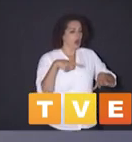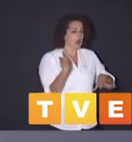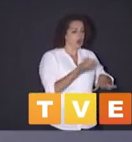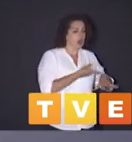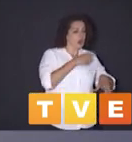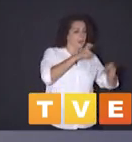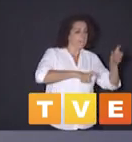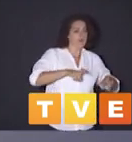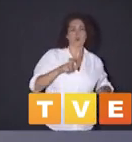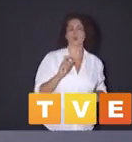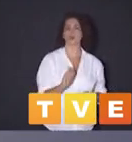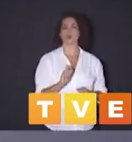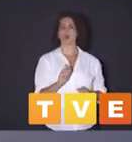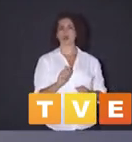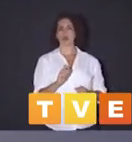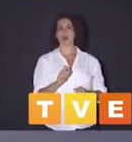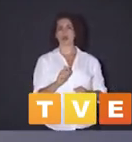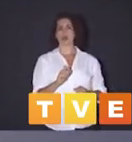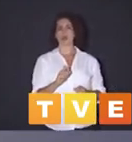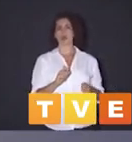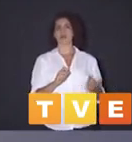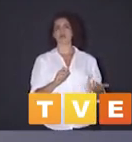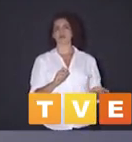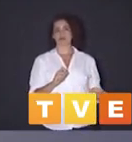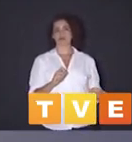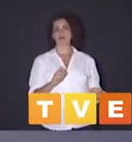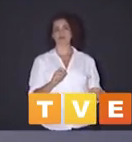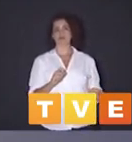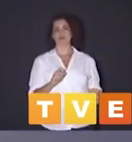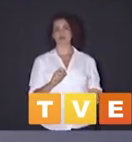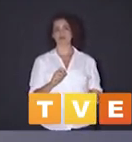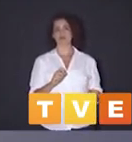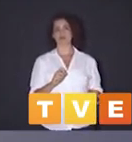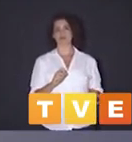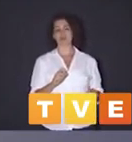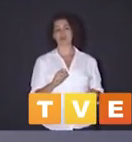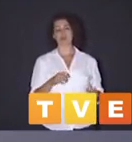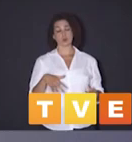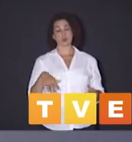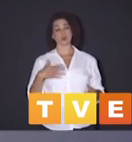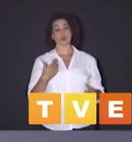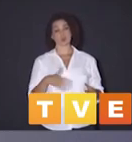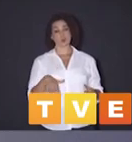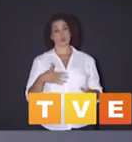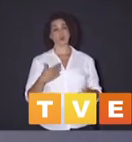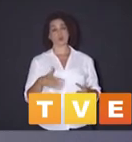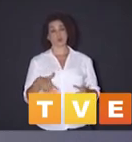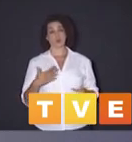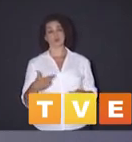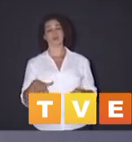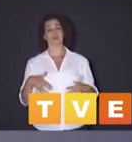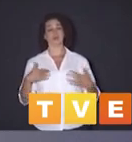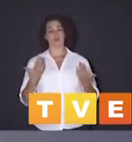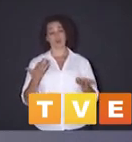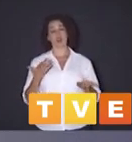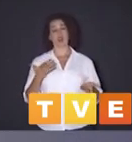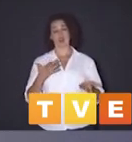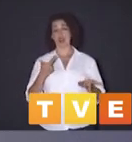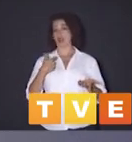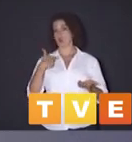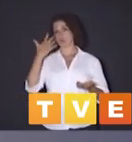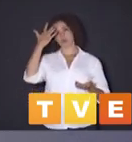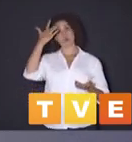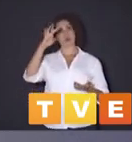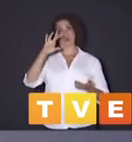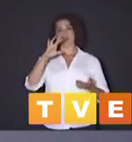essa pergunta é extremamente é delicada e complexa eu sinceramente não sei o que vai